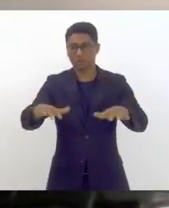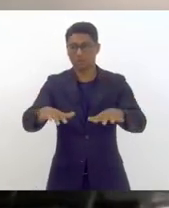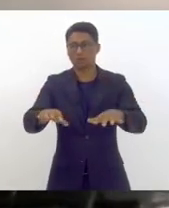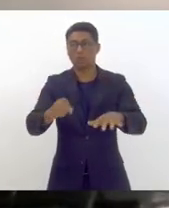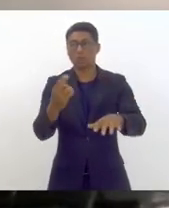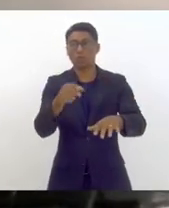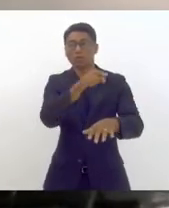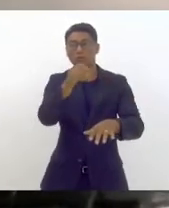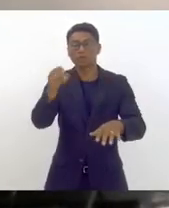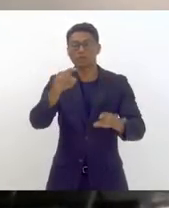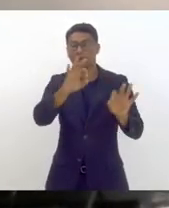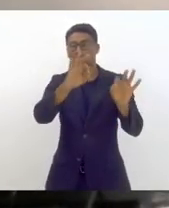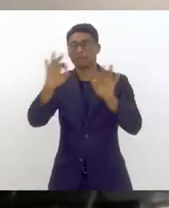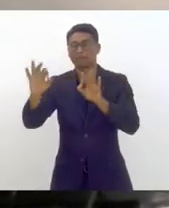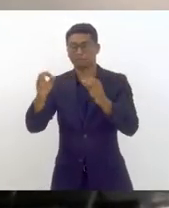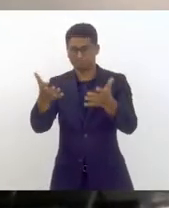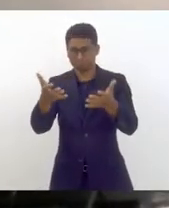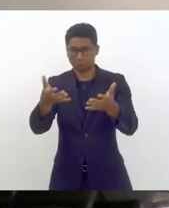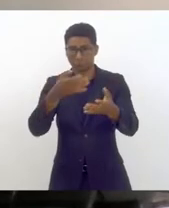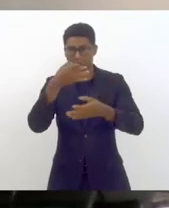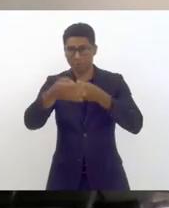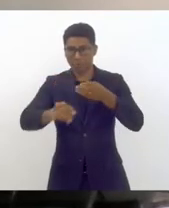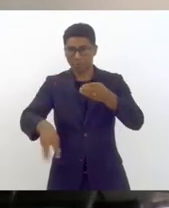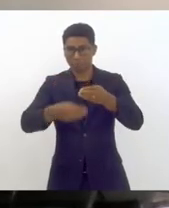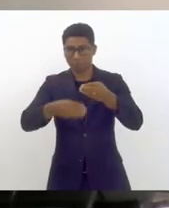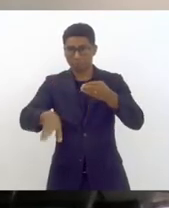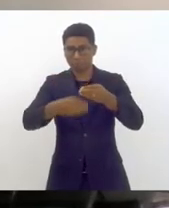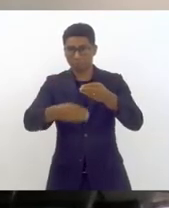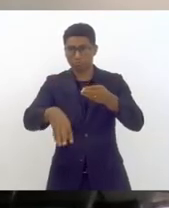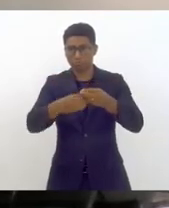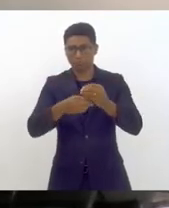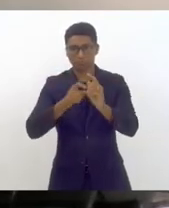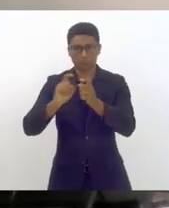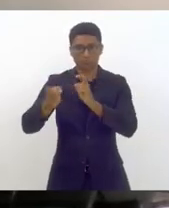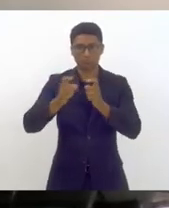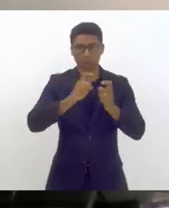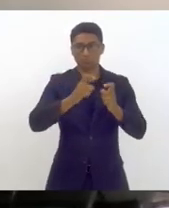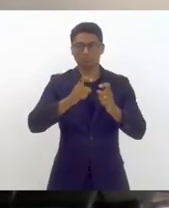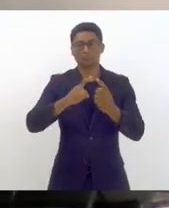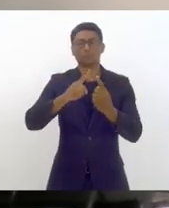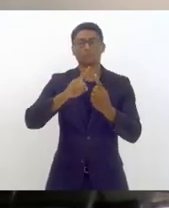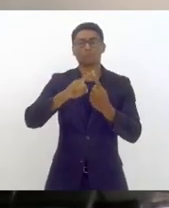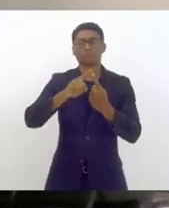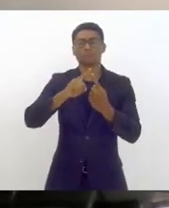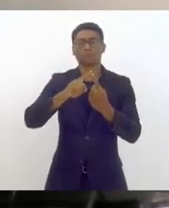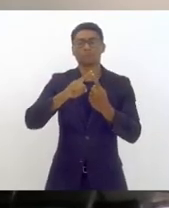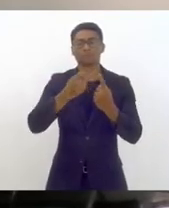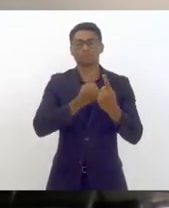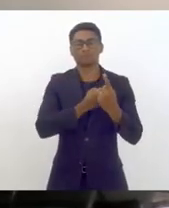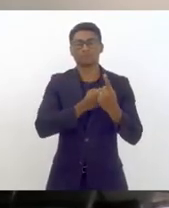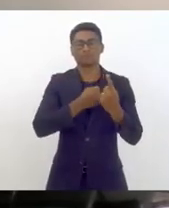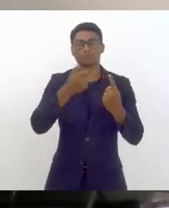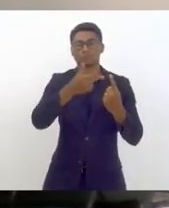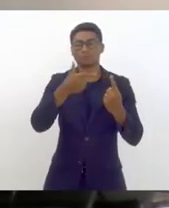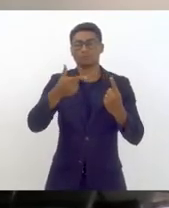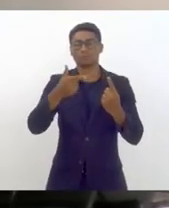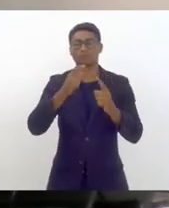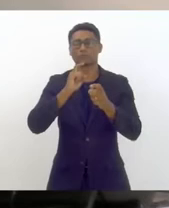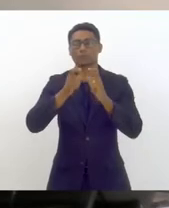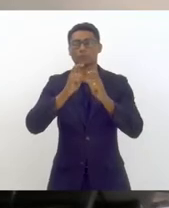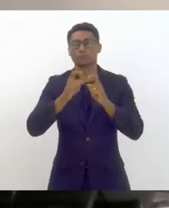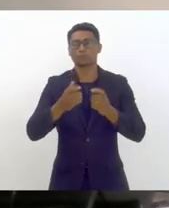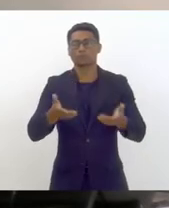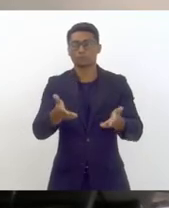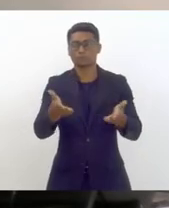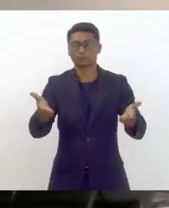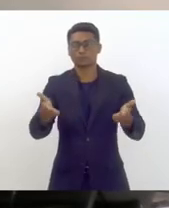interativa quiser contribuir de alguma forma e discutir. Então, coloco a ideia legislativa número 22 em discussão. Alguém